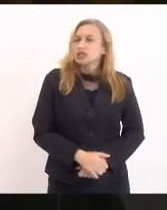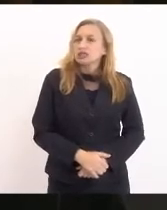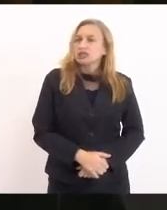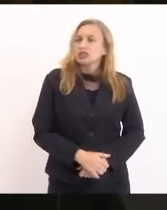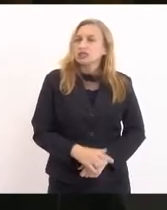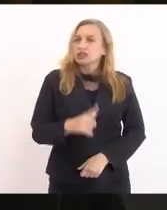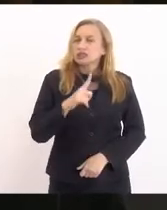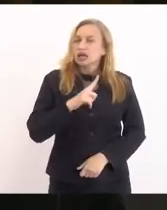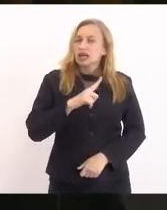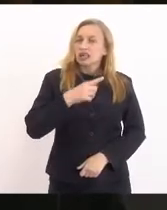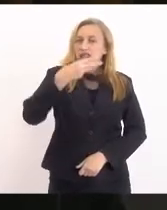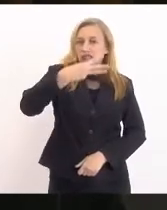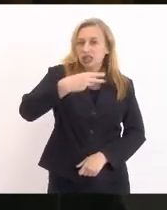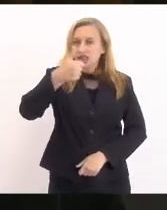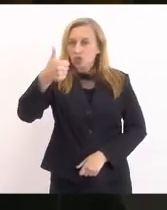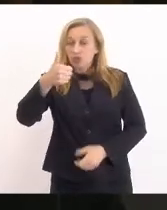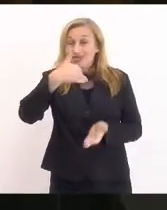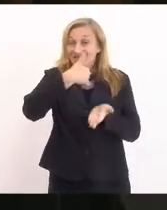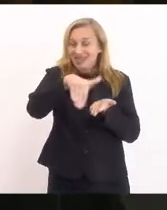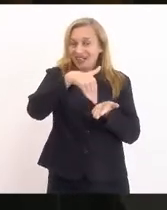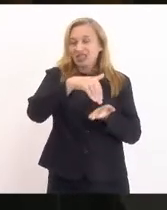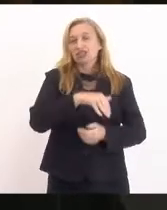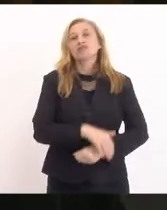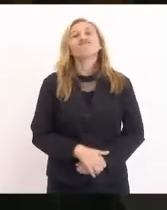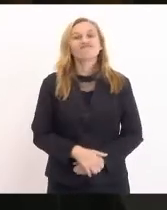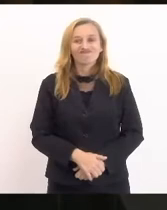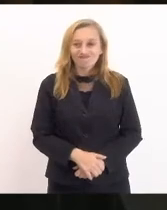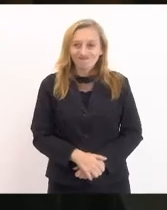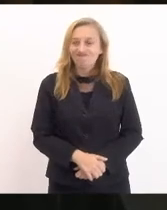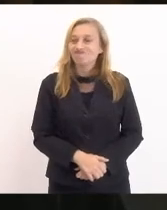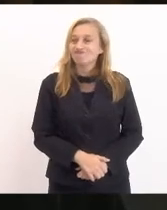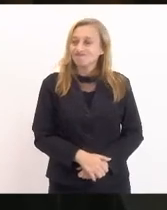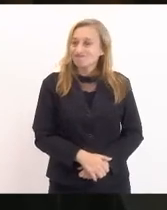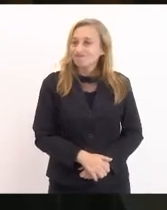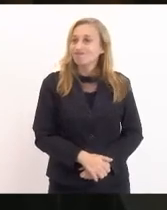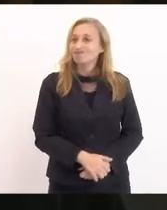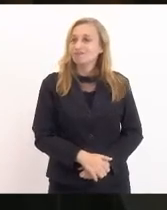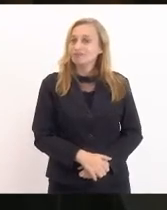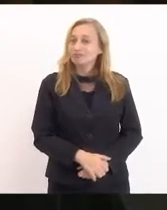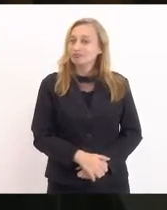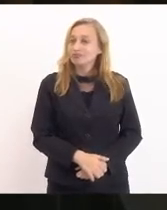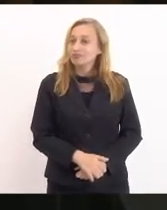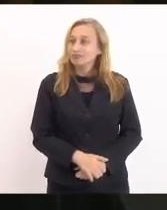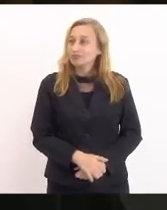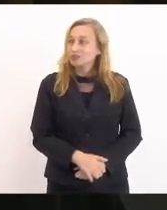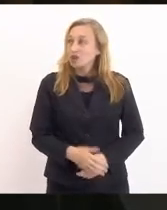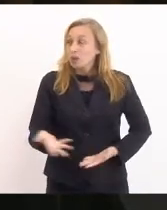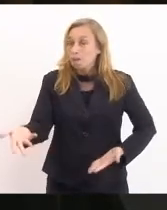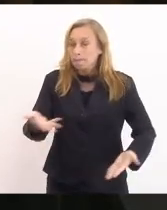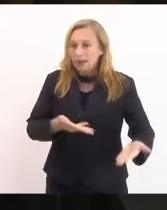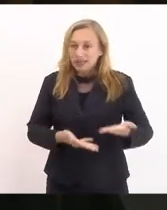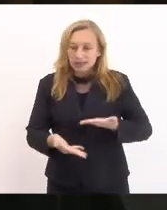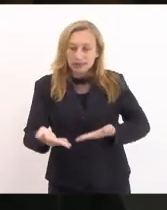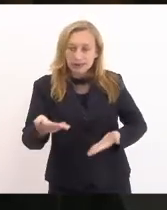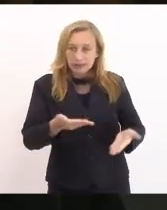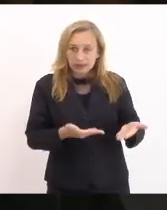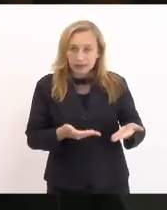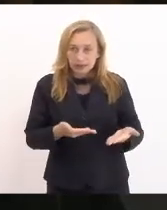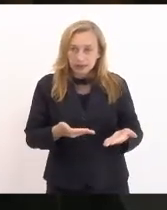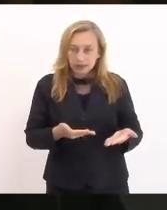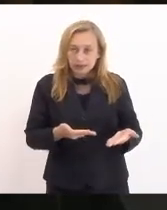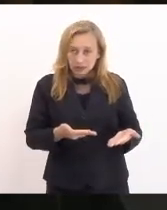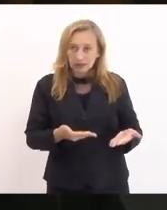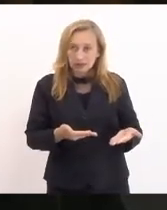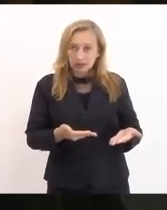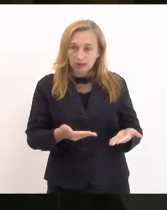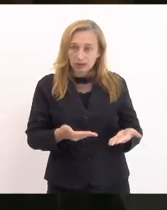31 secretarias, 31 secretarias, partilhadas com